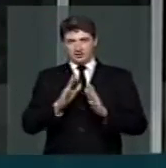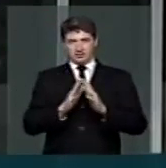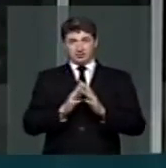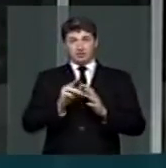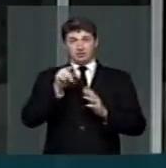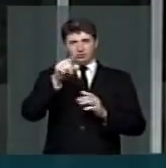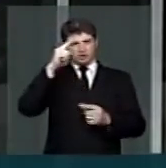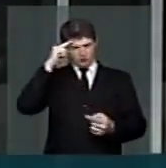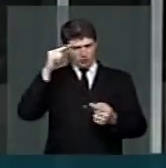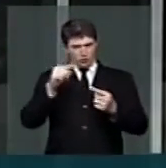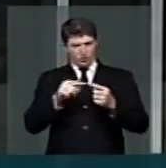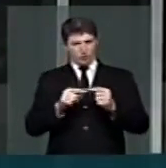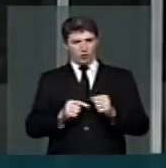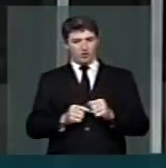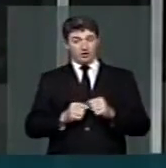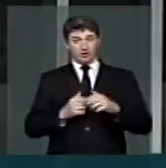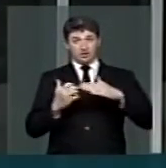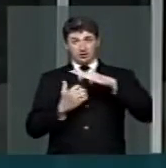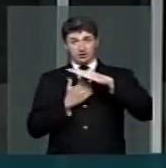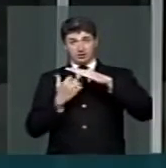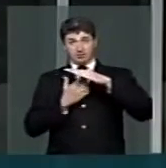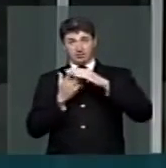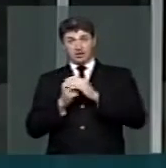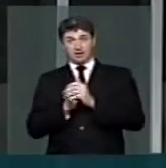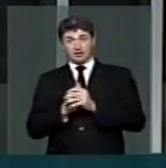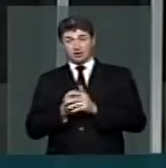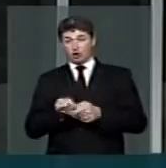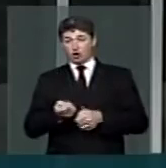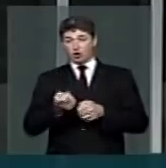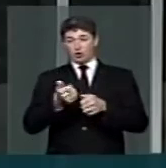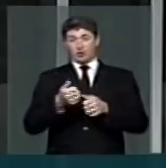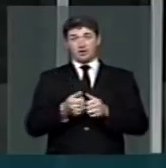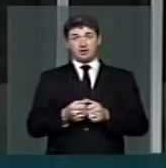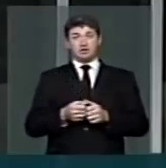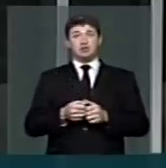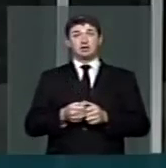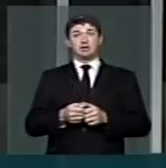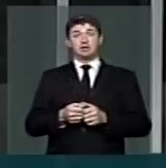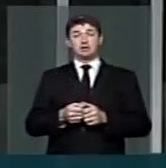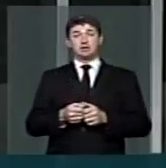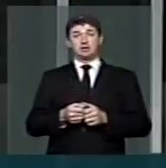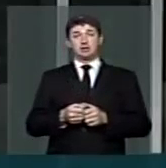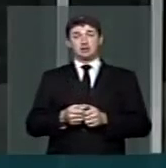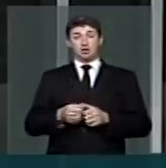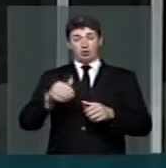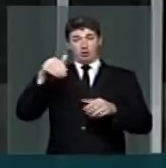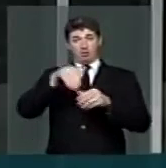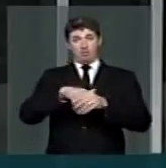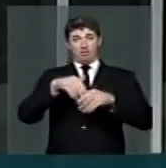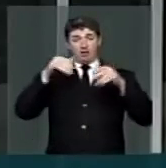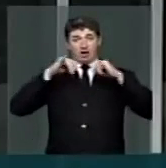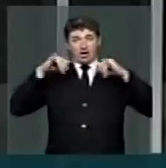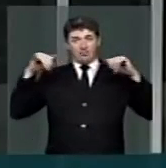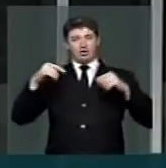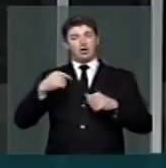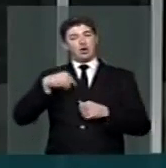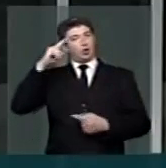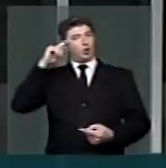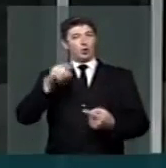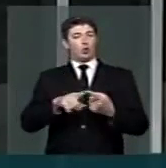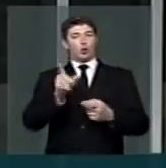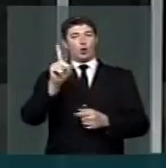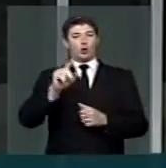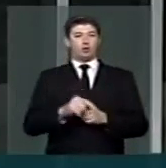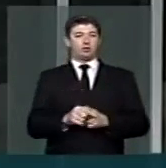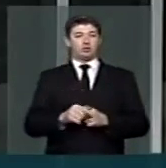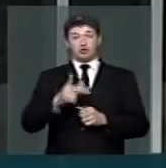você concorda que empresas façam doações para campanhas eleitorais? Eu respondo, eu não concordo.